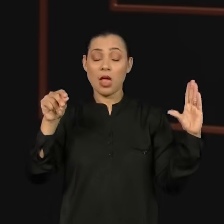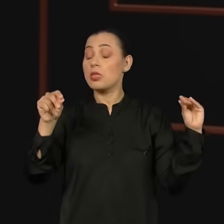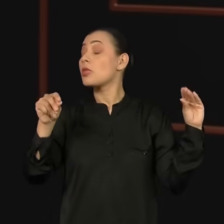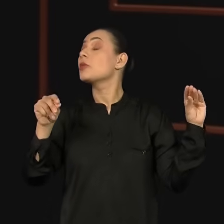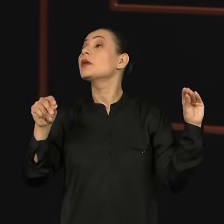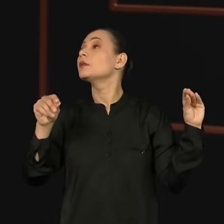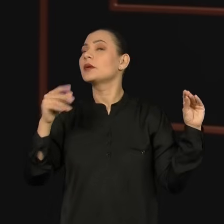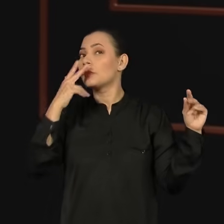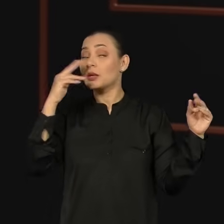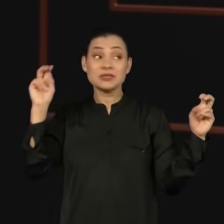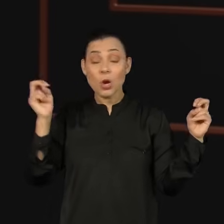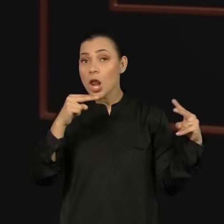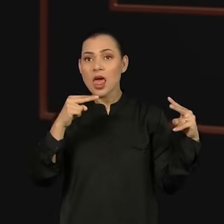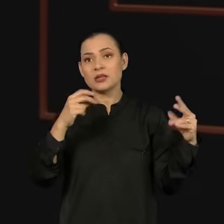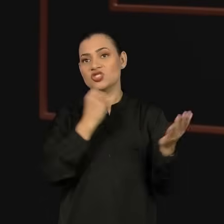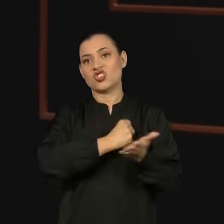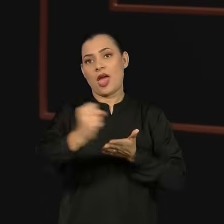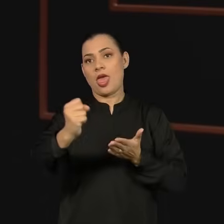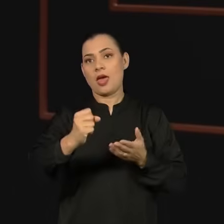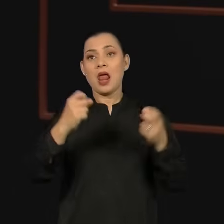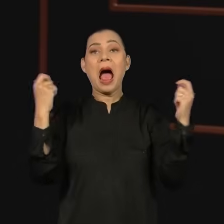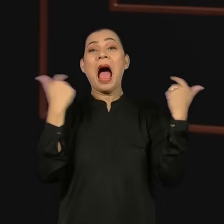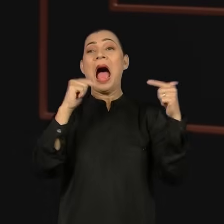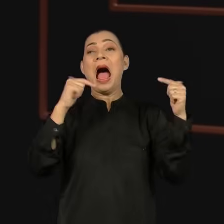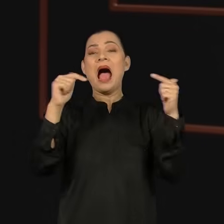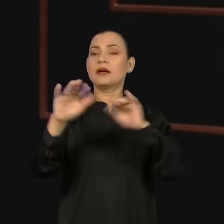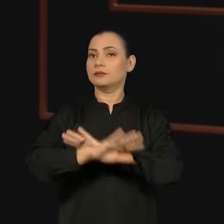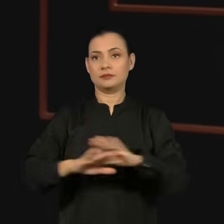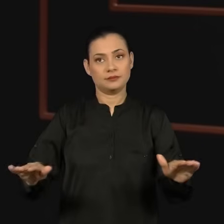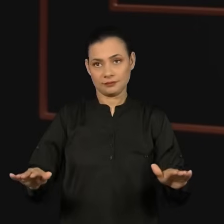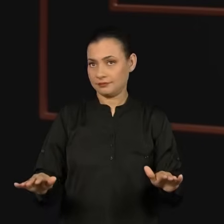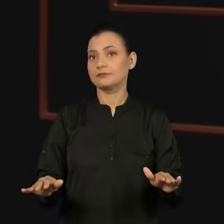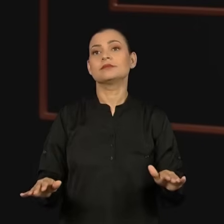para cá. Porque se a gente olhasse um para o outro, parava a peça.